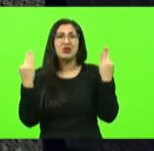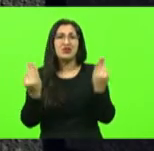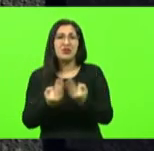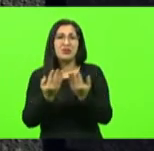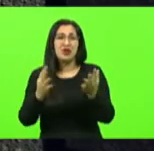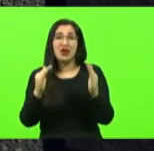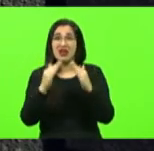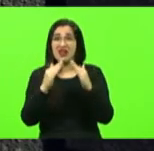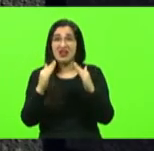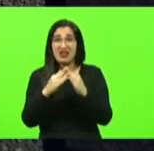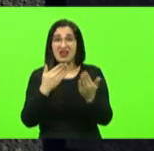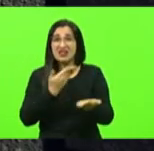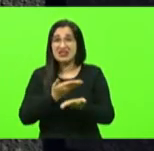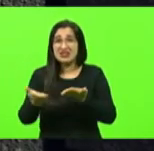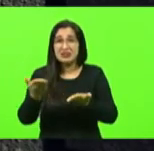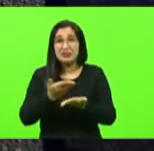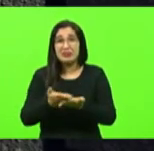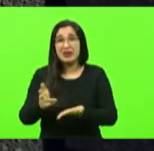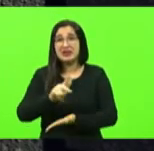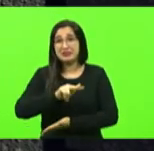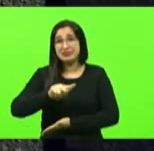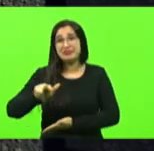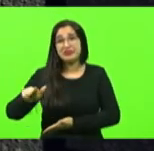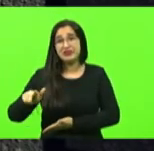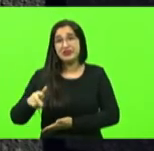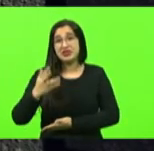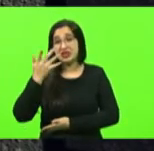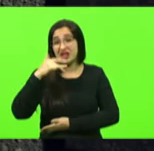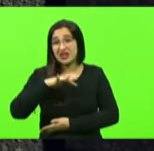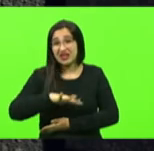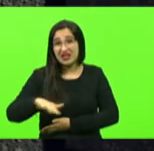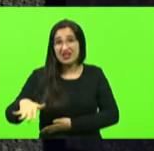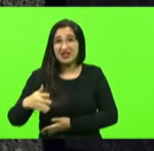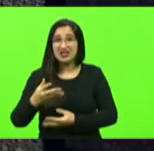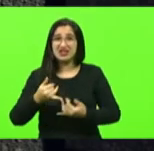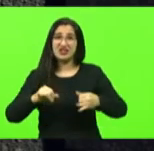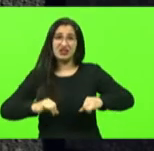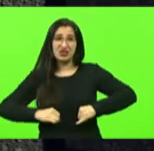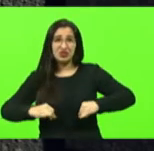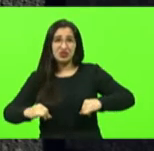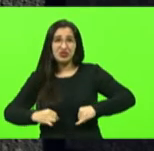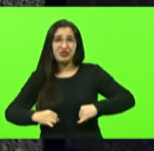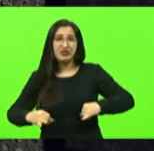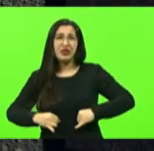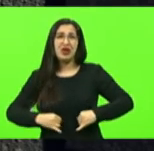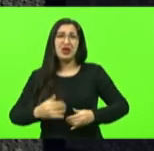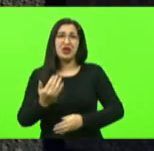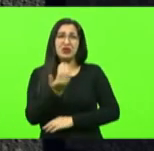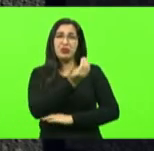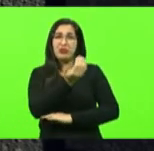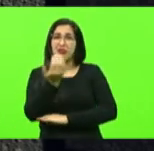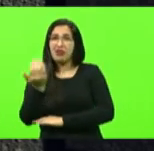e depois ficaram as crianças sofrendo, passando fome e muito